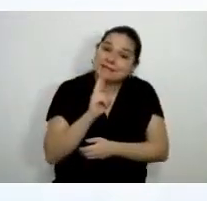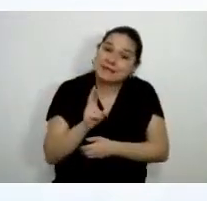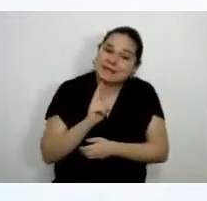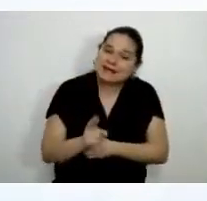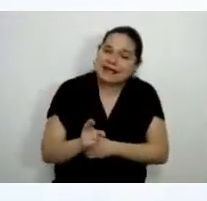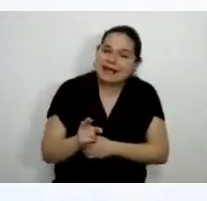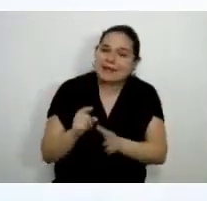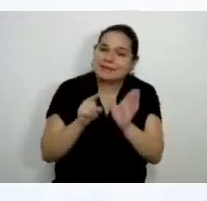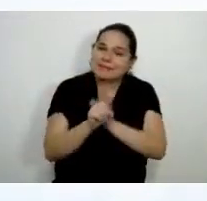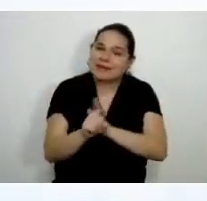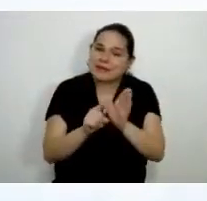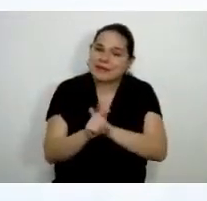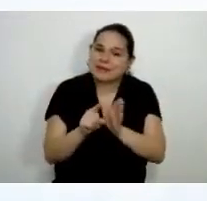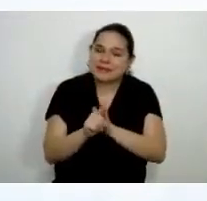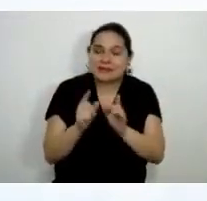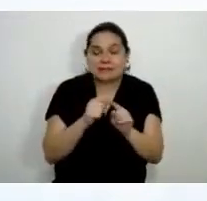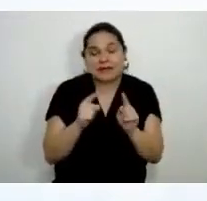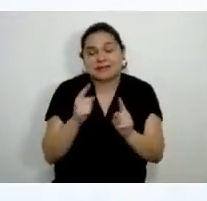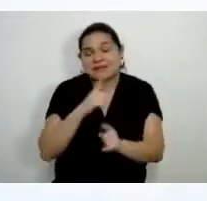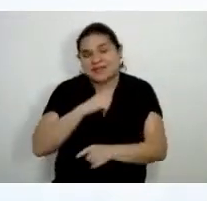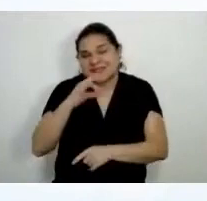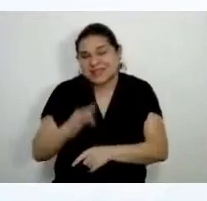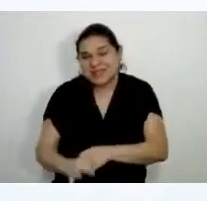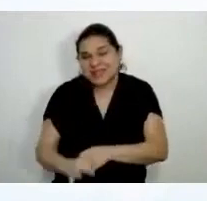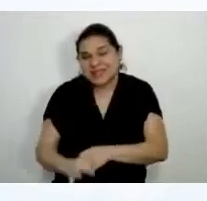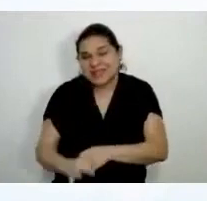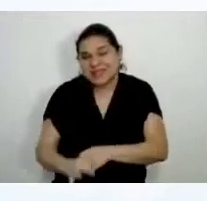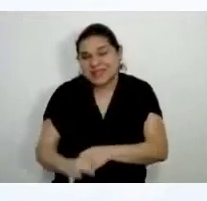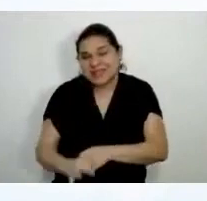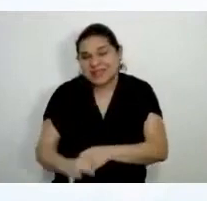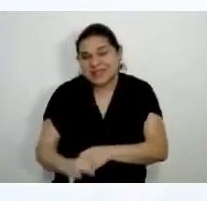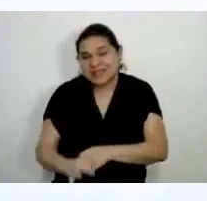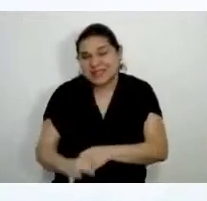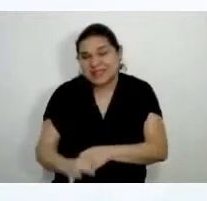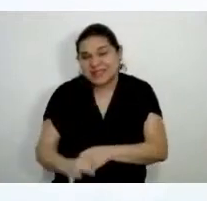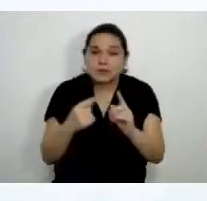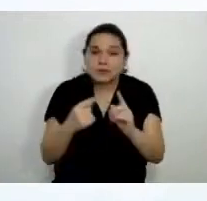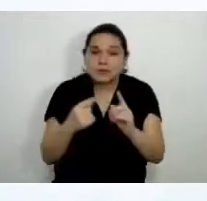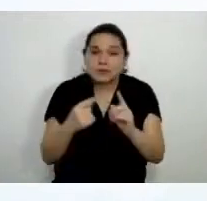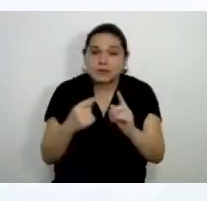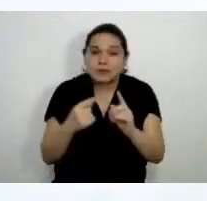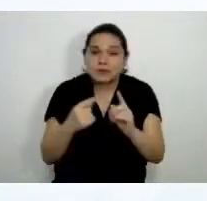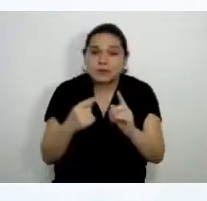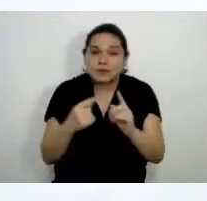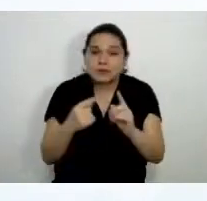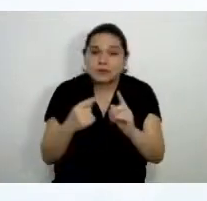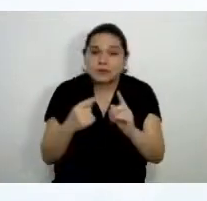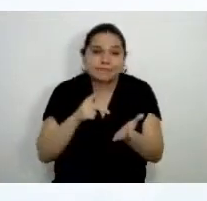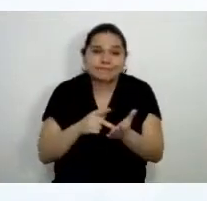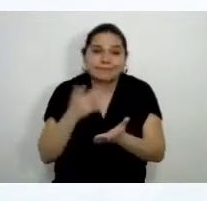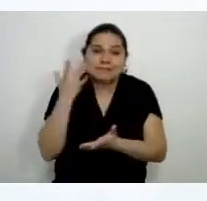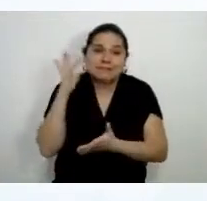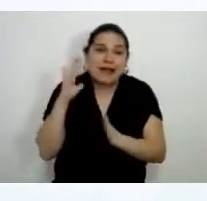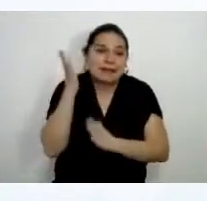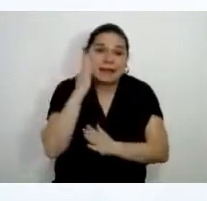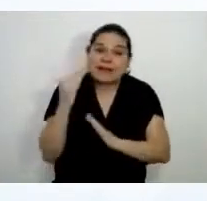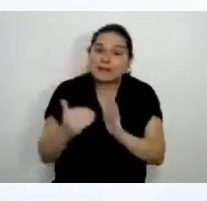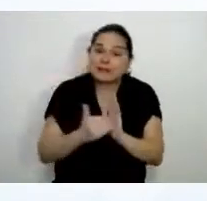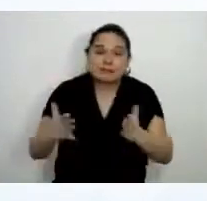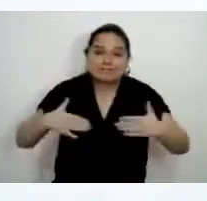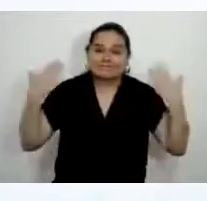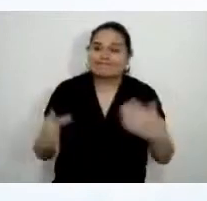certeza que não vou poder responder todas, porque ninguém está conseguindo responder nada. Ninguém Ninguém. está indo ao